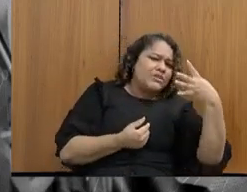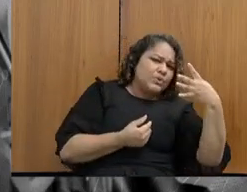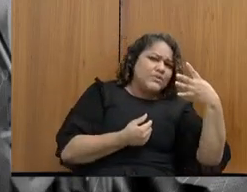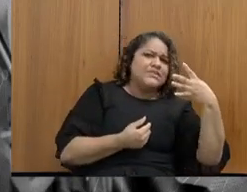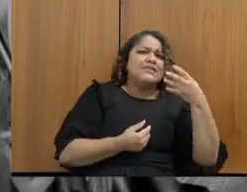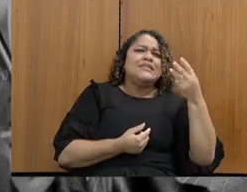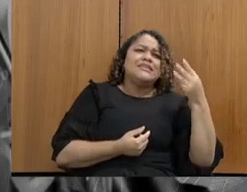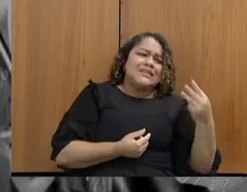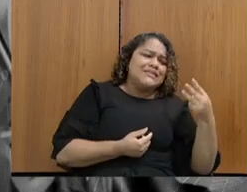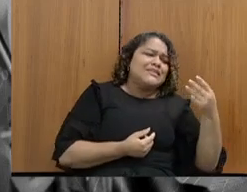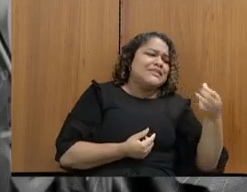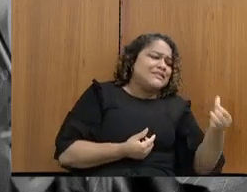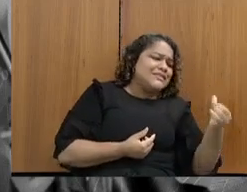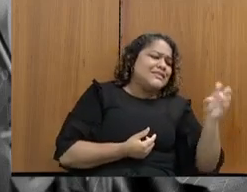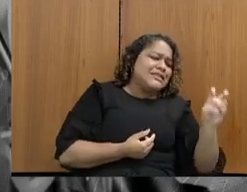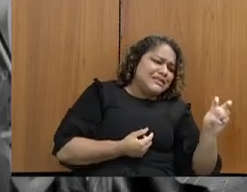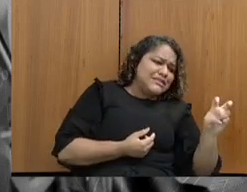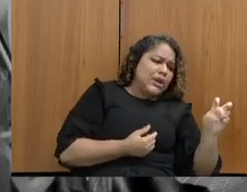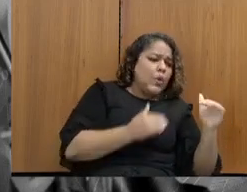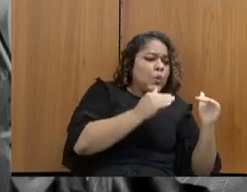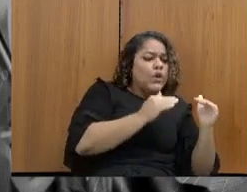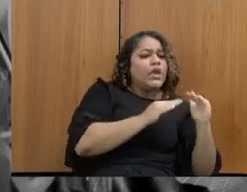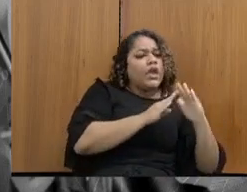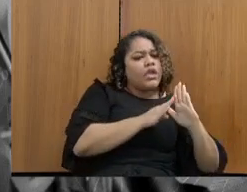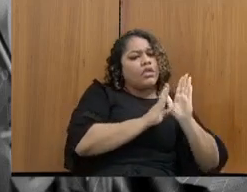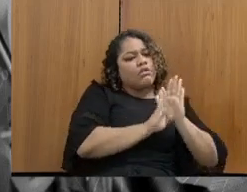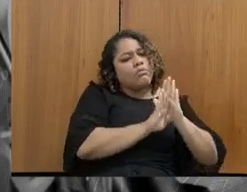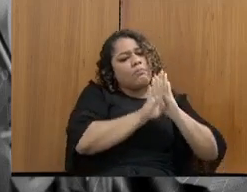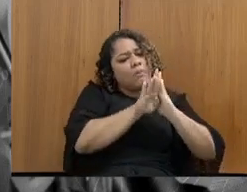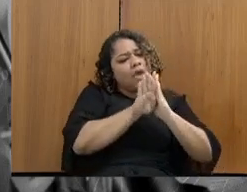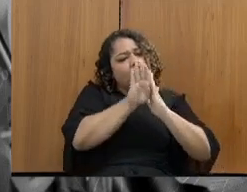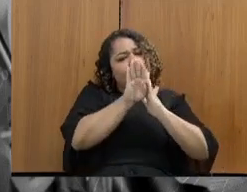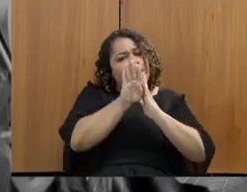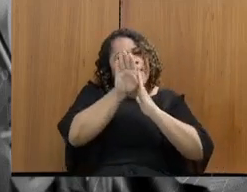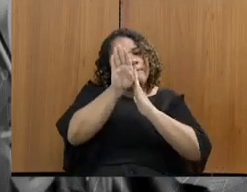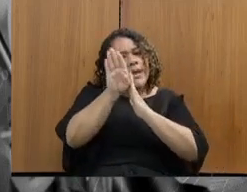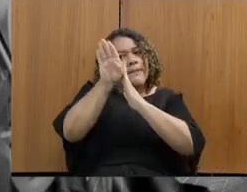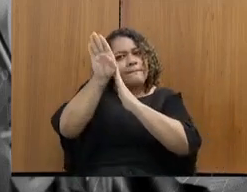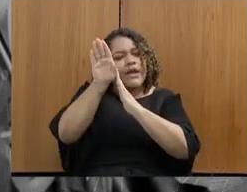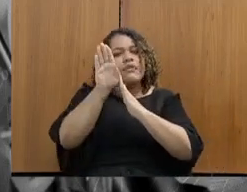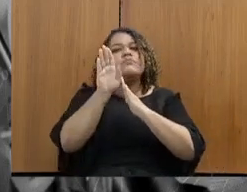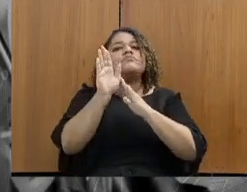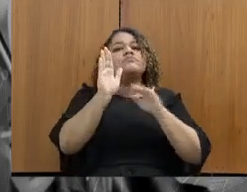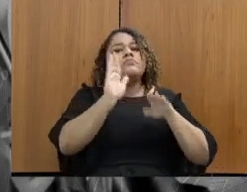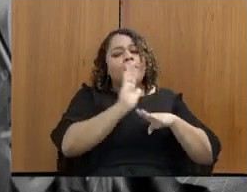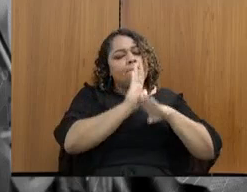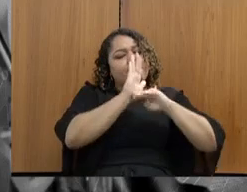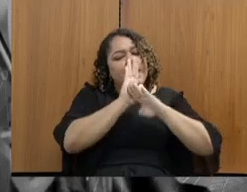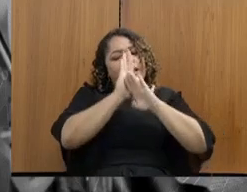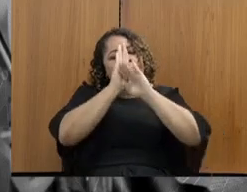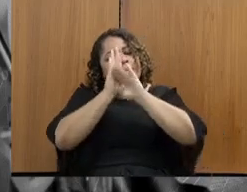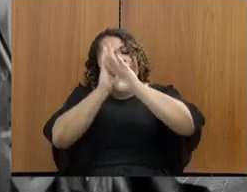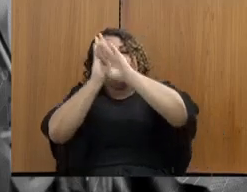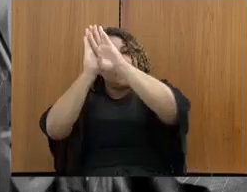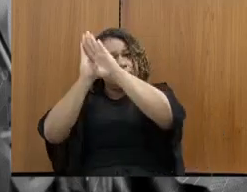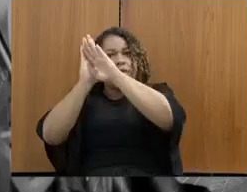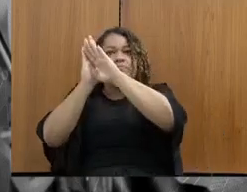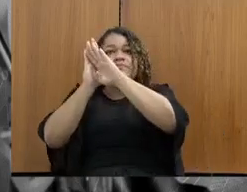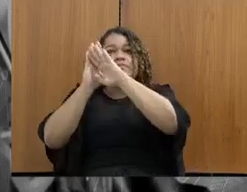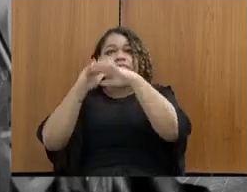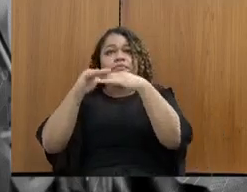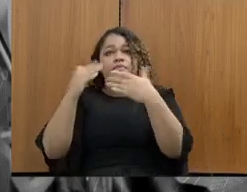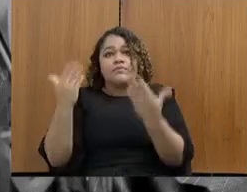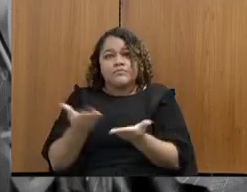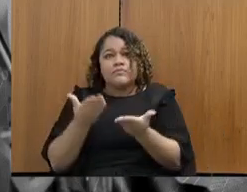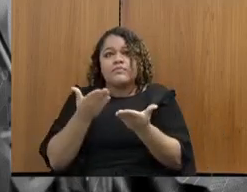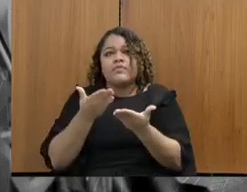migrando e de 2021 a 2025 nós temos é mais quase que